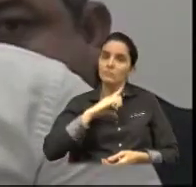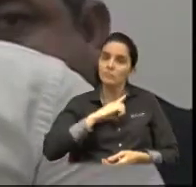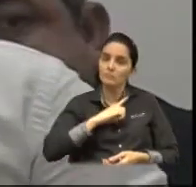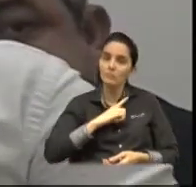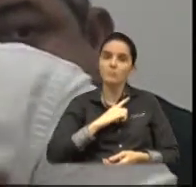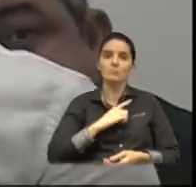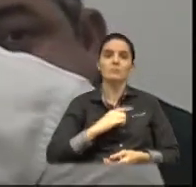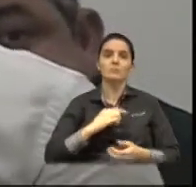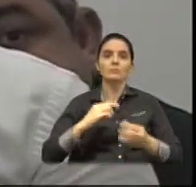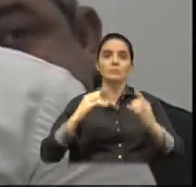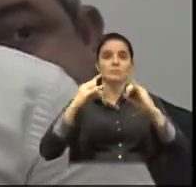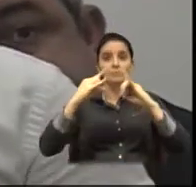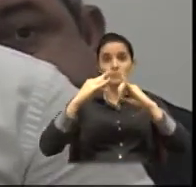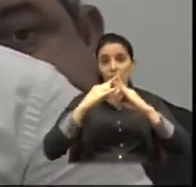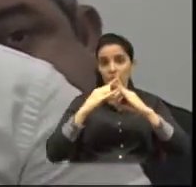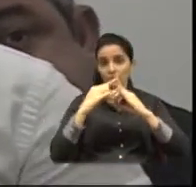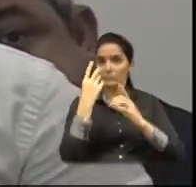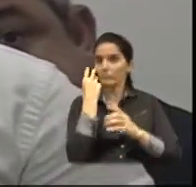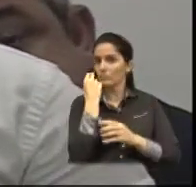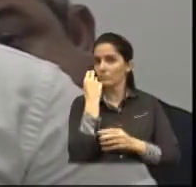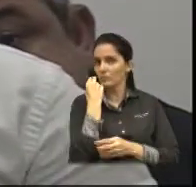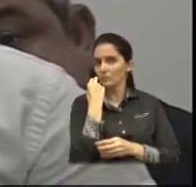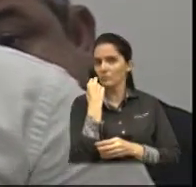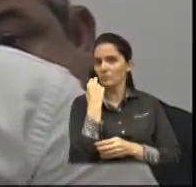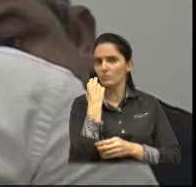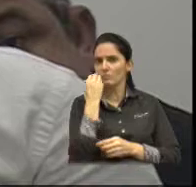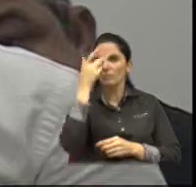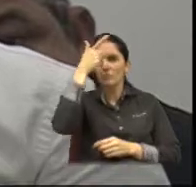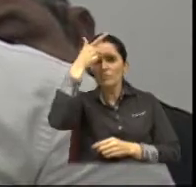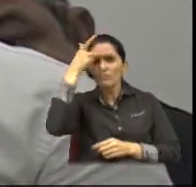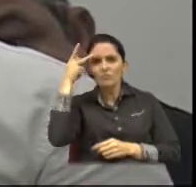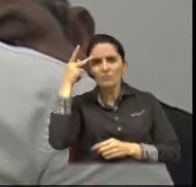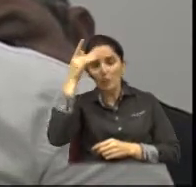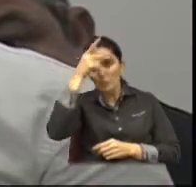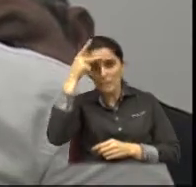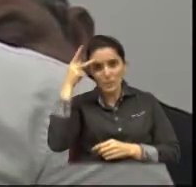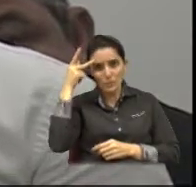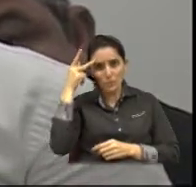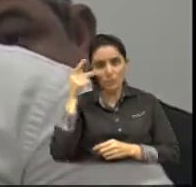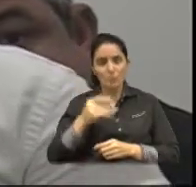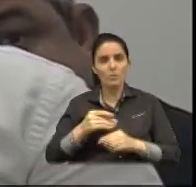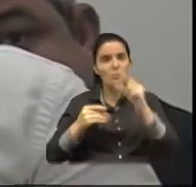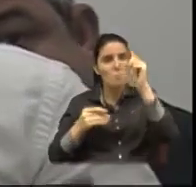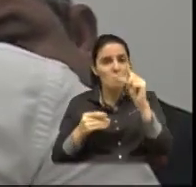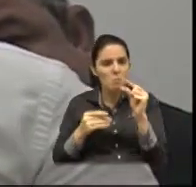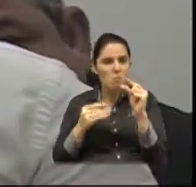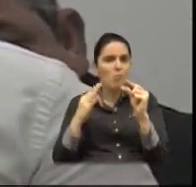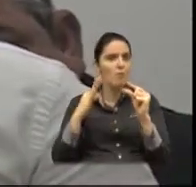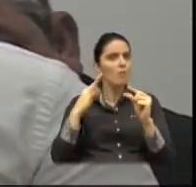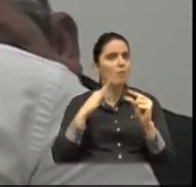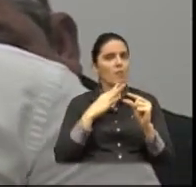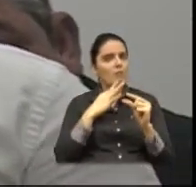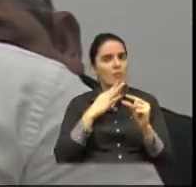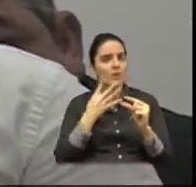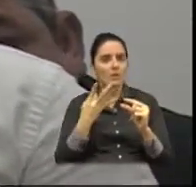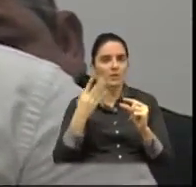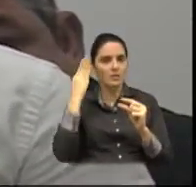adoção. E poucas pessoas sabem na nossa cidade. Por quê? Porque geralmente a ALPA que